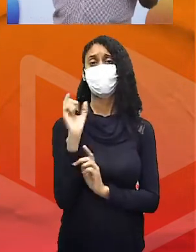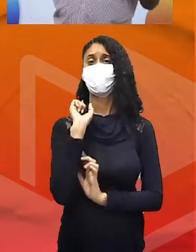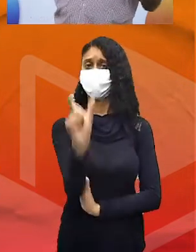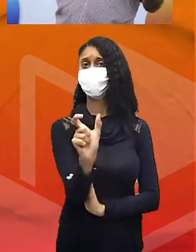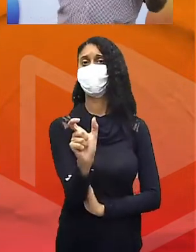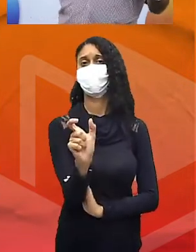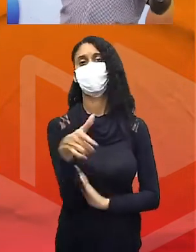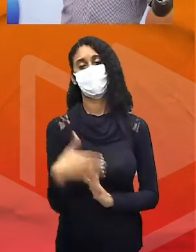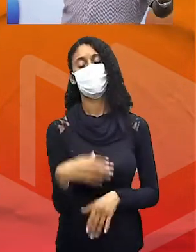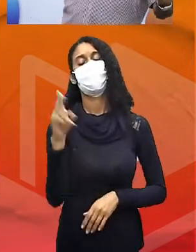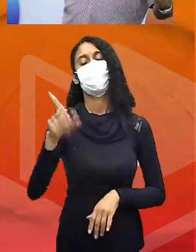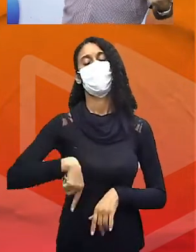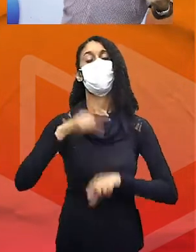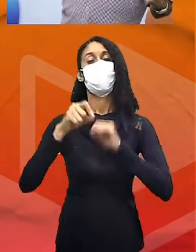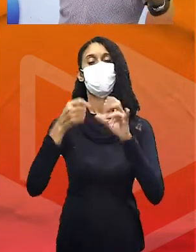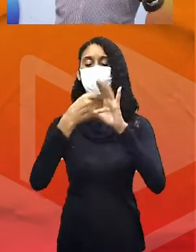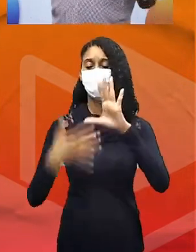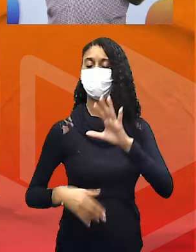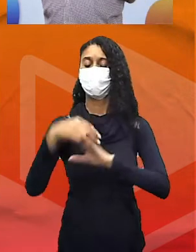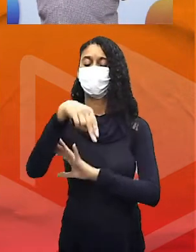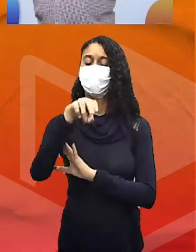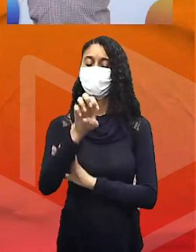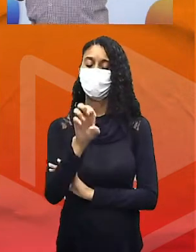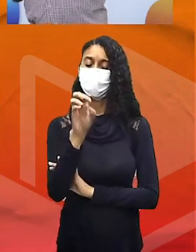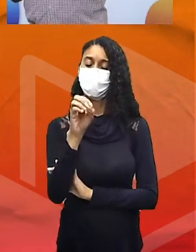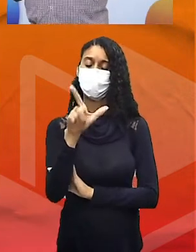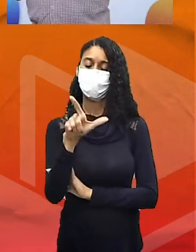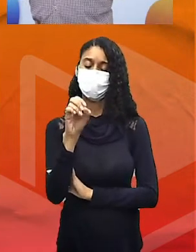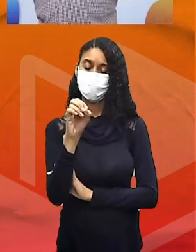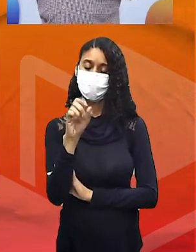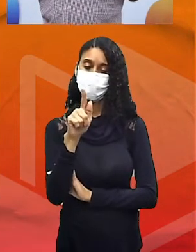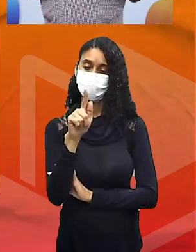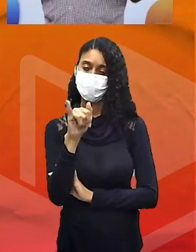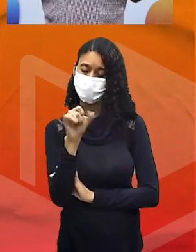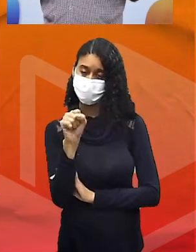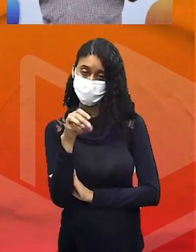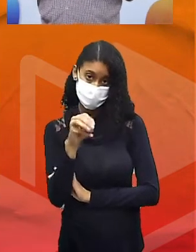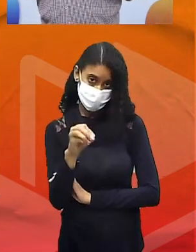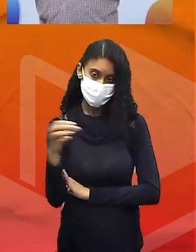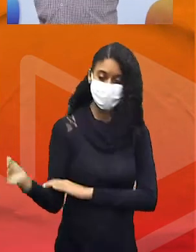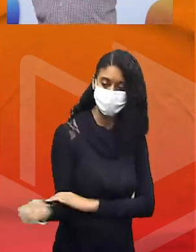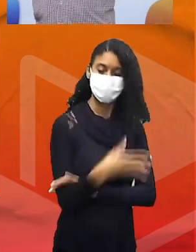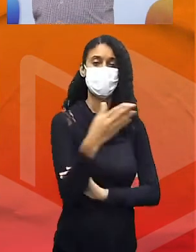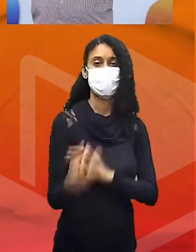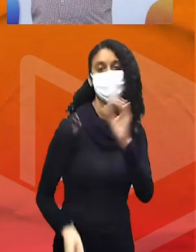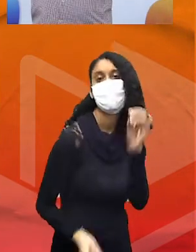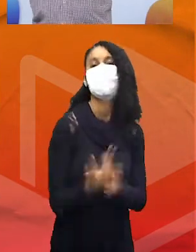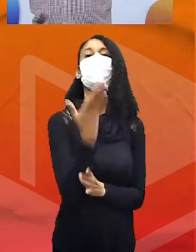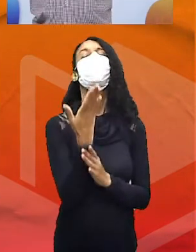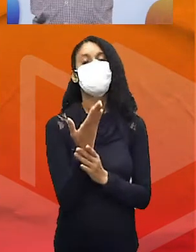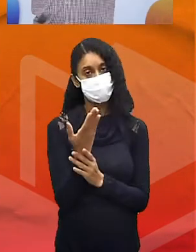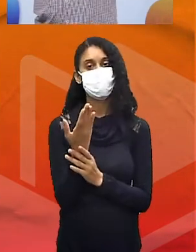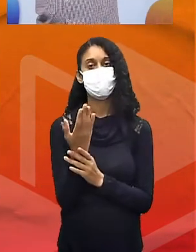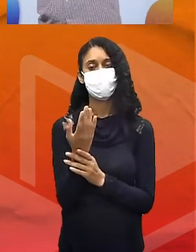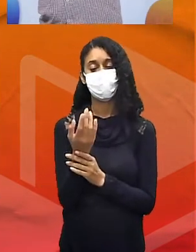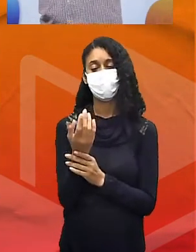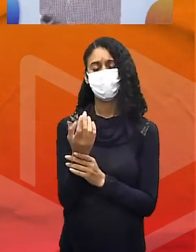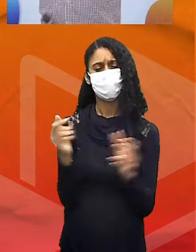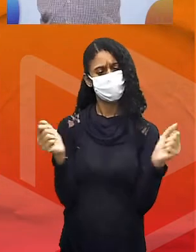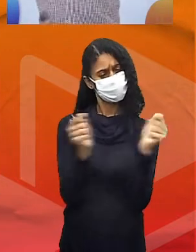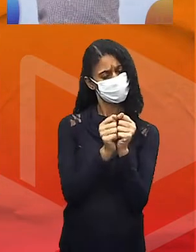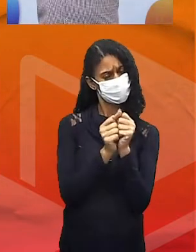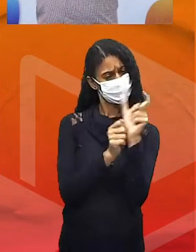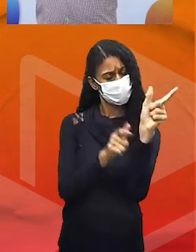justamente o neologismo, a criação, a invenção de palavras. ele juntava o grego com o